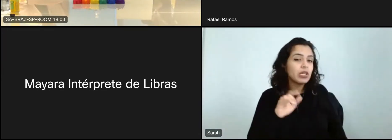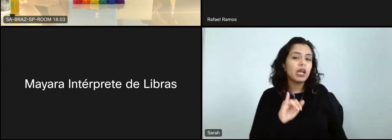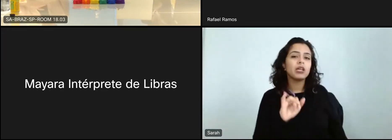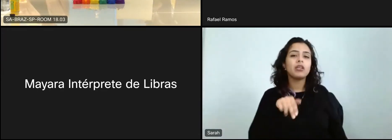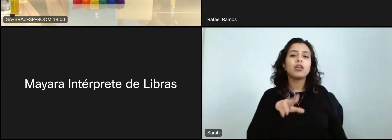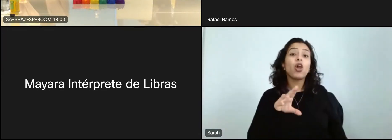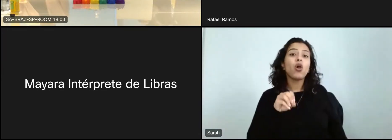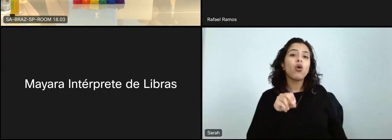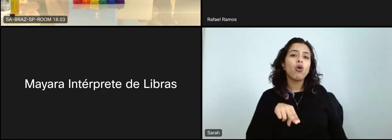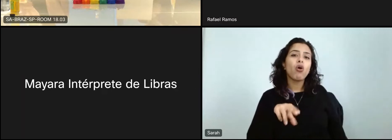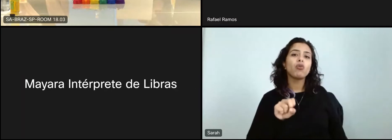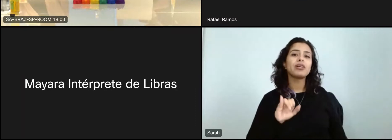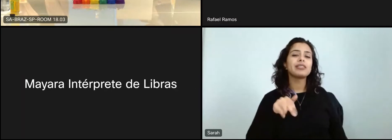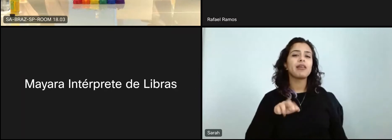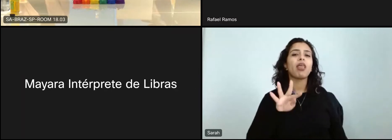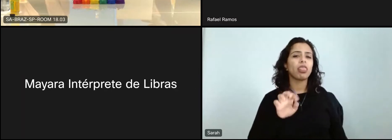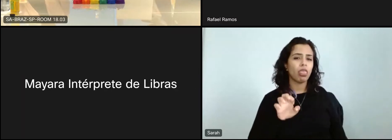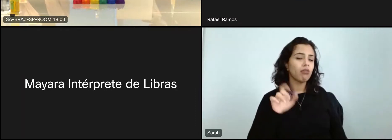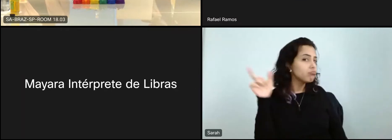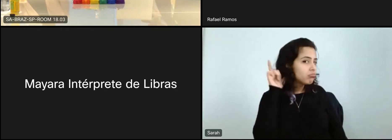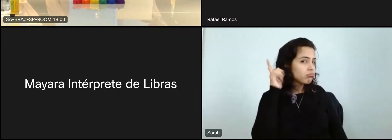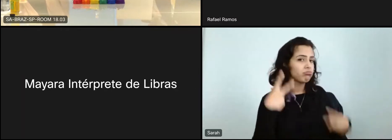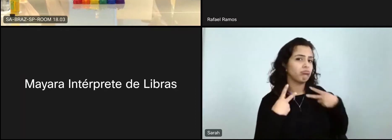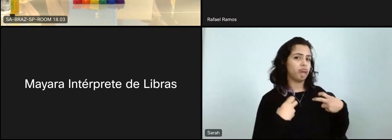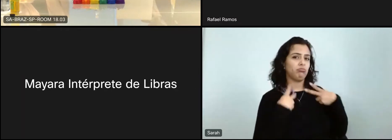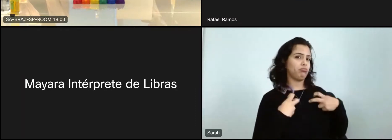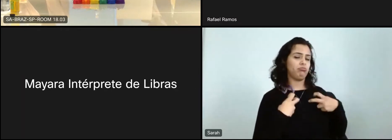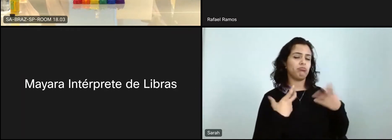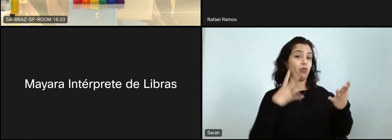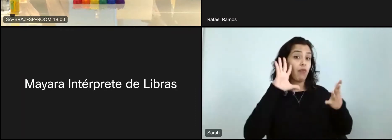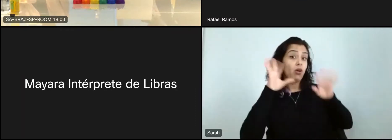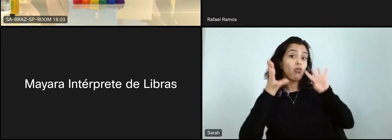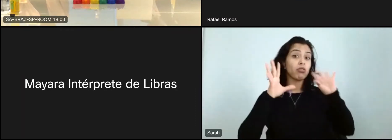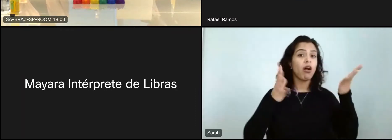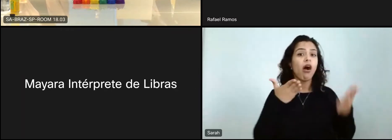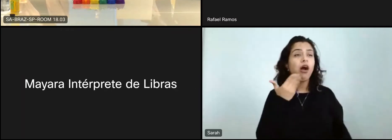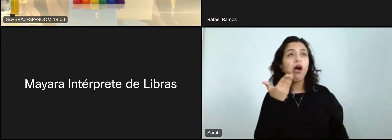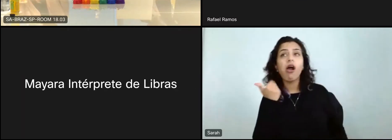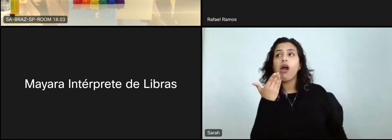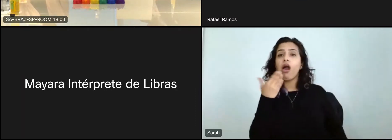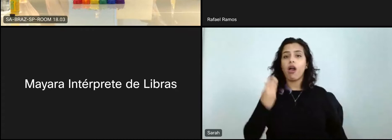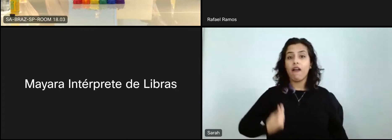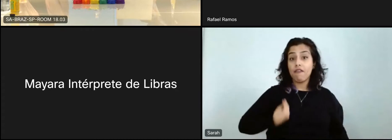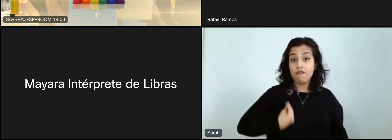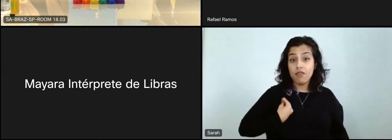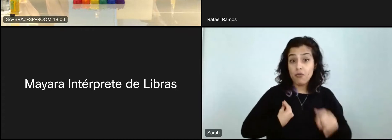informações adquiridas através da jornada de cada um. Então, tudo que você viveu e que você acredita